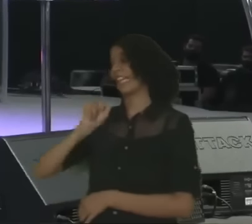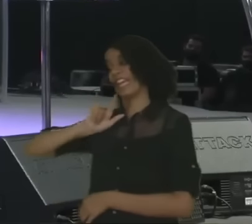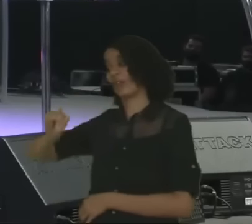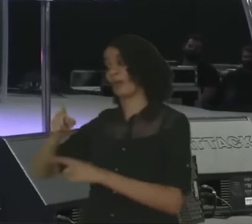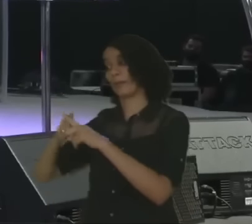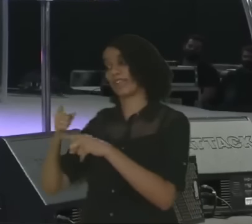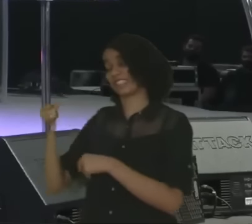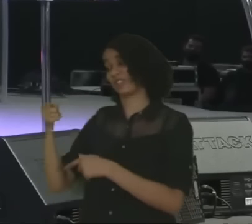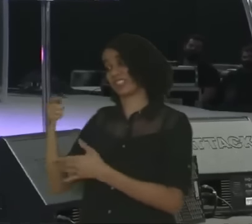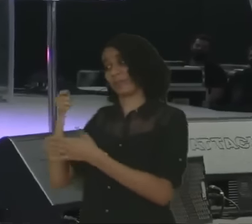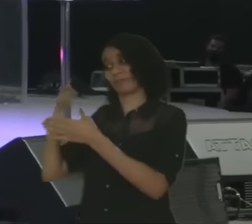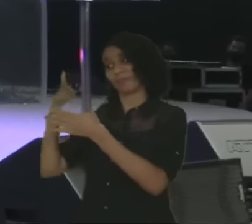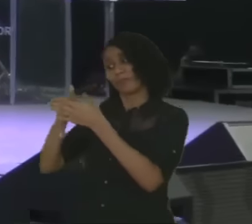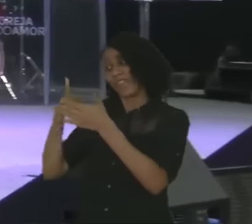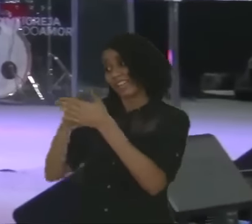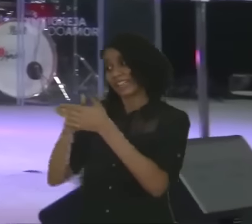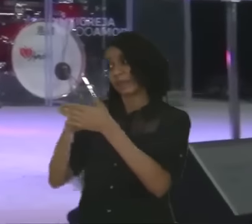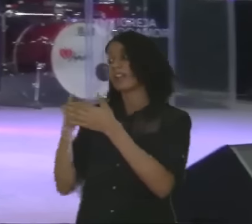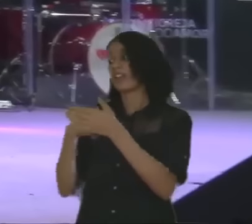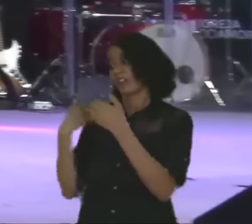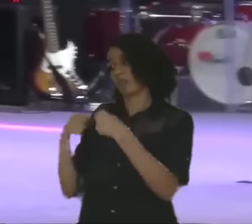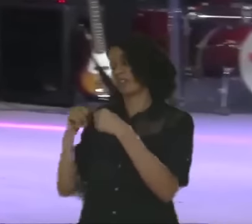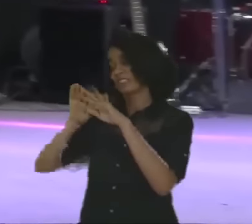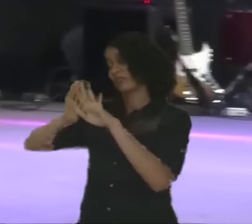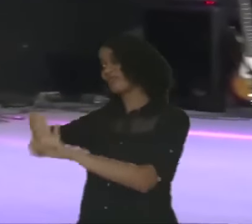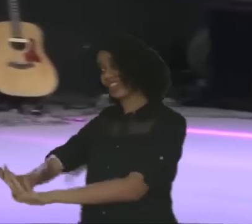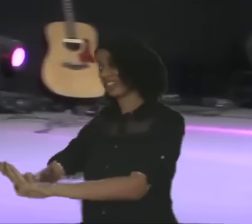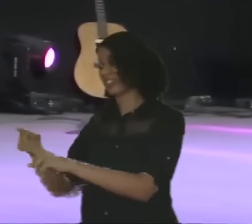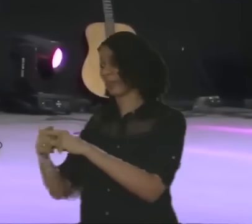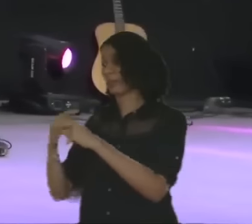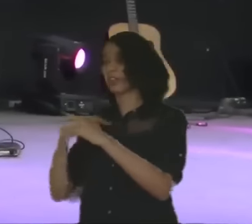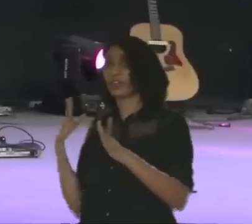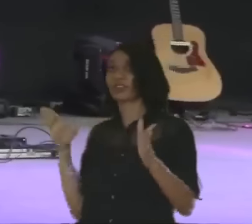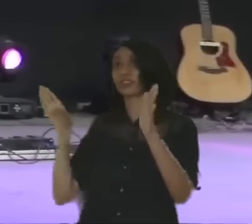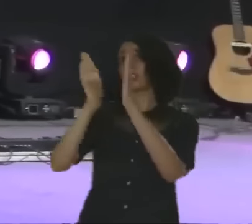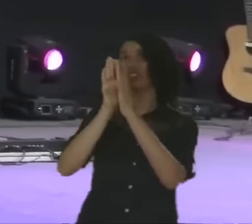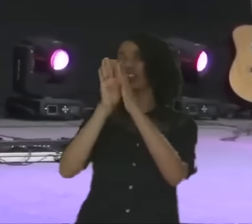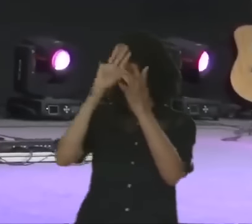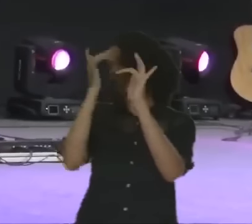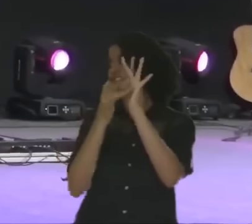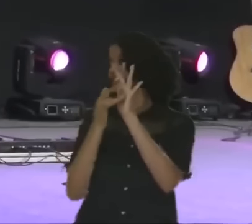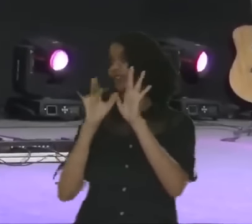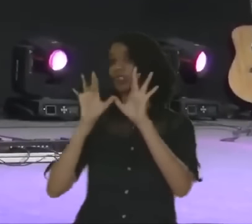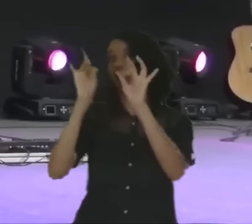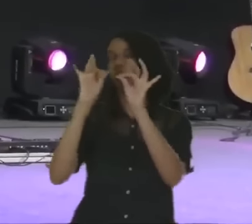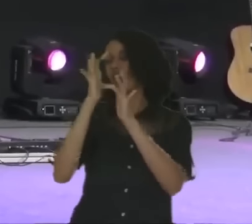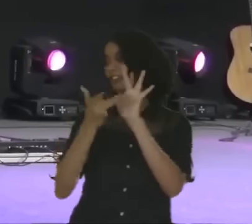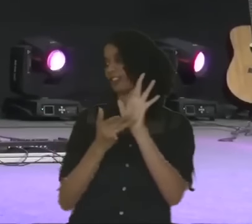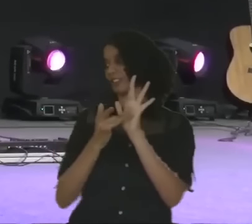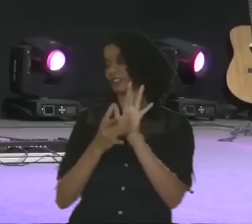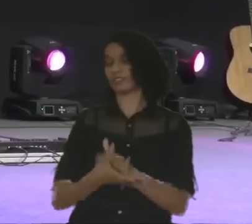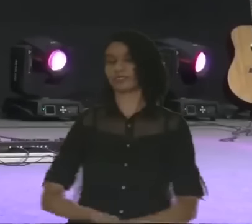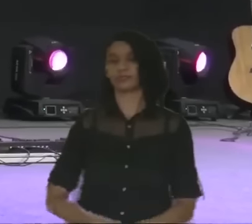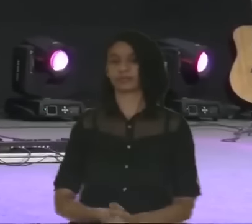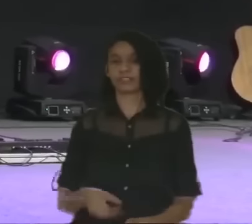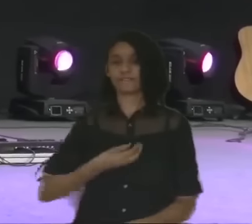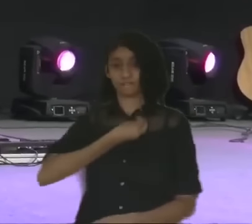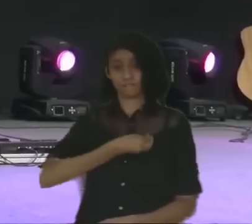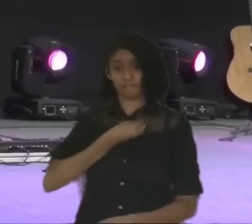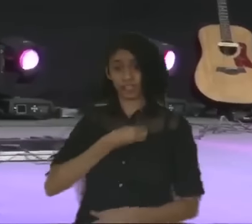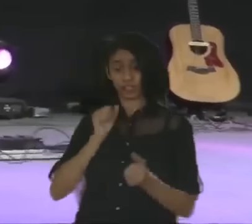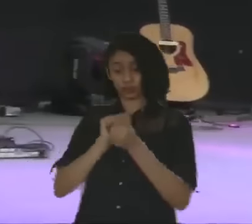eu preciso te deixar aí eu tô focado em chegar perto de Jesus e Tocar em Jesus vida